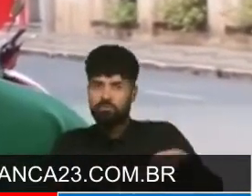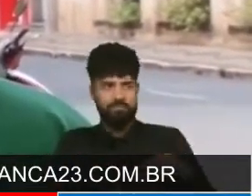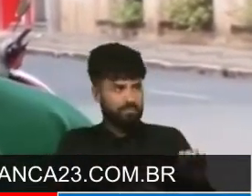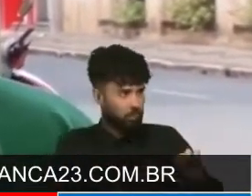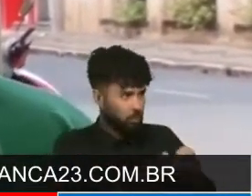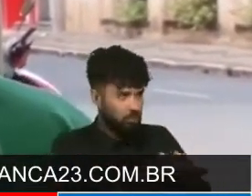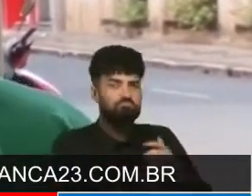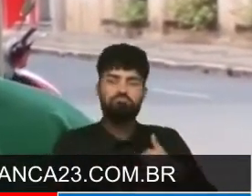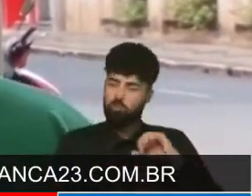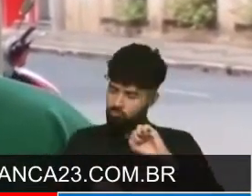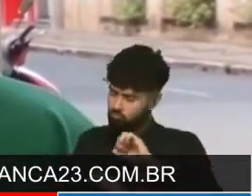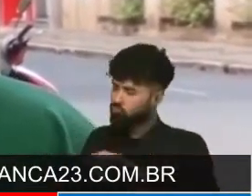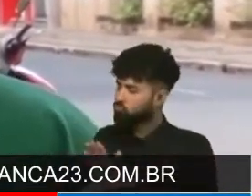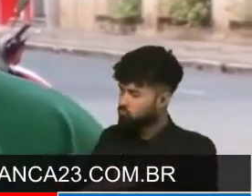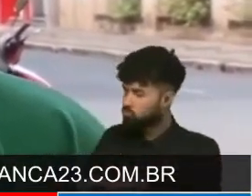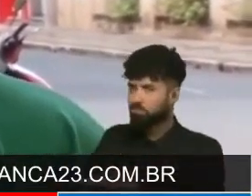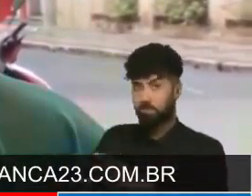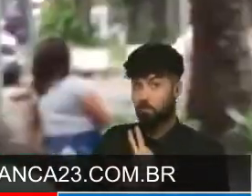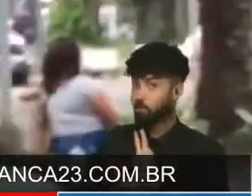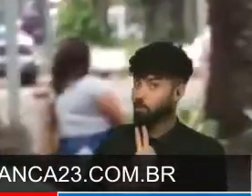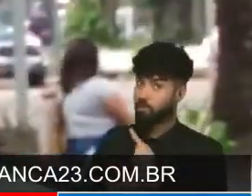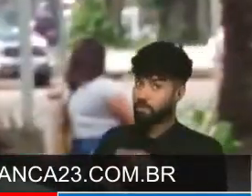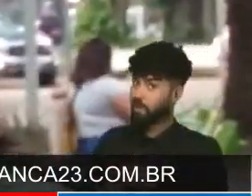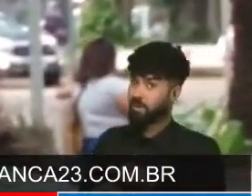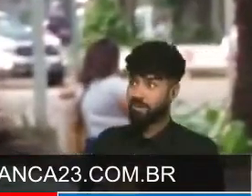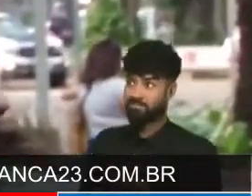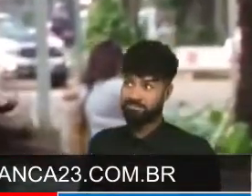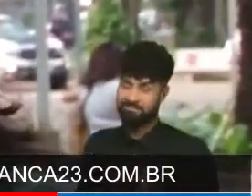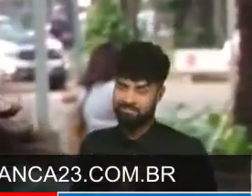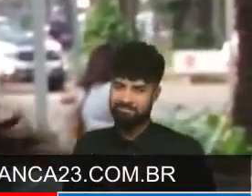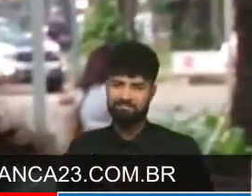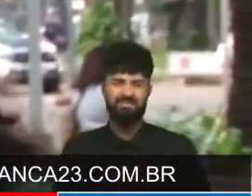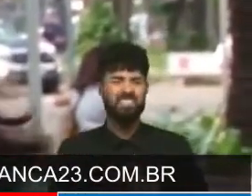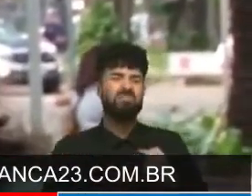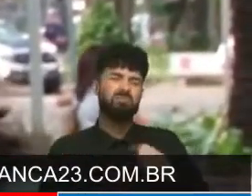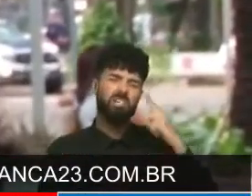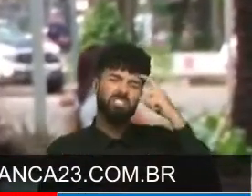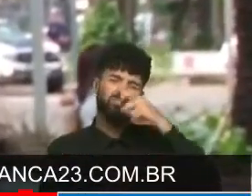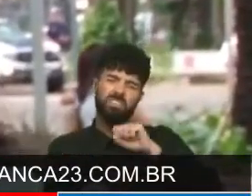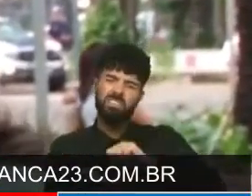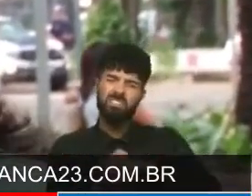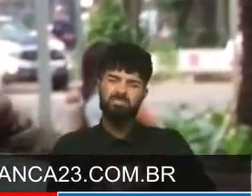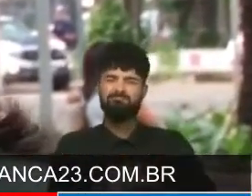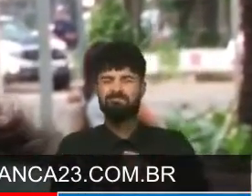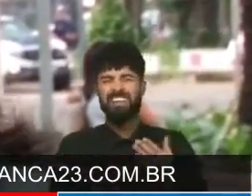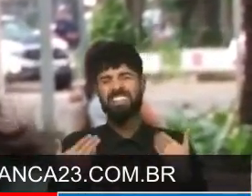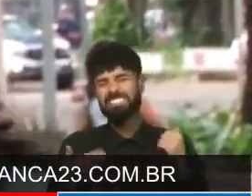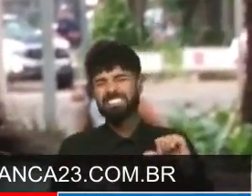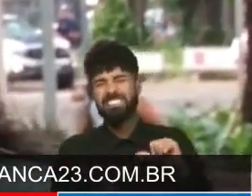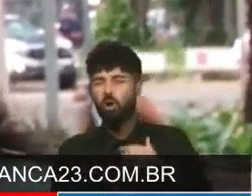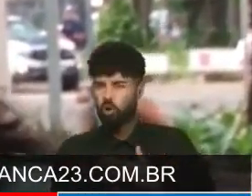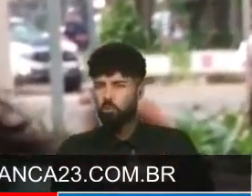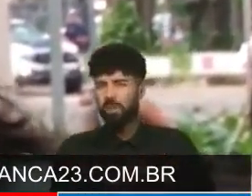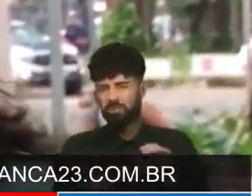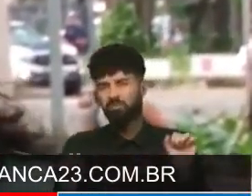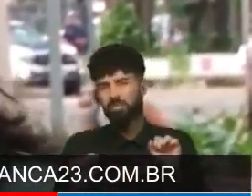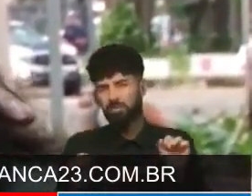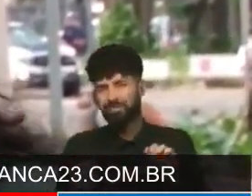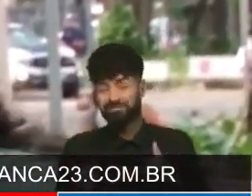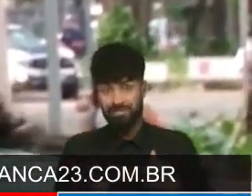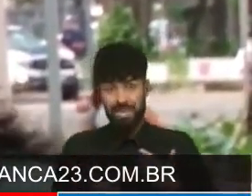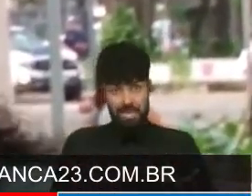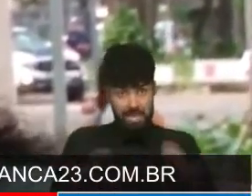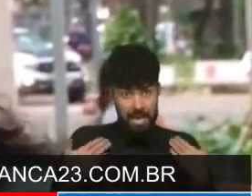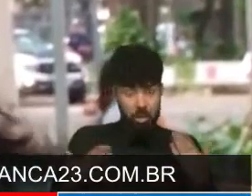Passo bastante. Eu tenho que passar, né? Ai, para mim é muito difícil. Eu gosto mais do frio. Nesse calor eu fico